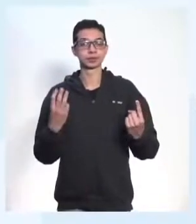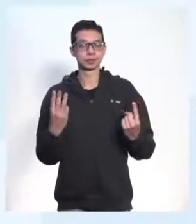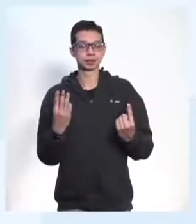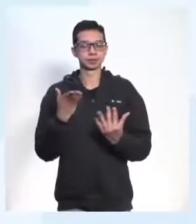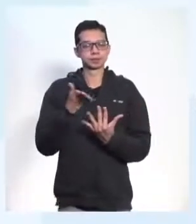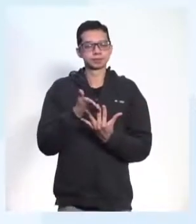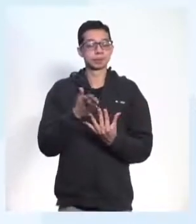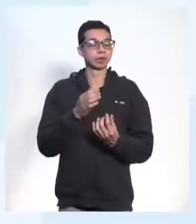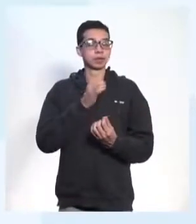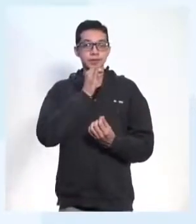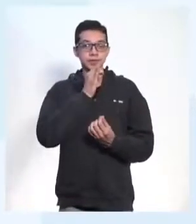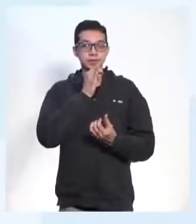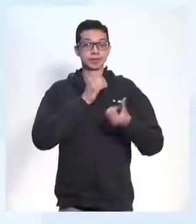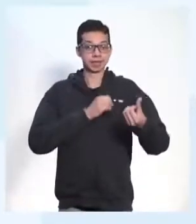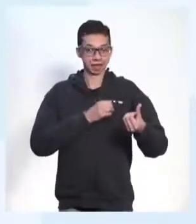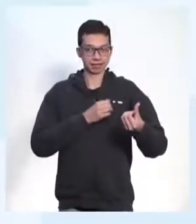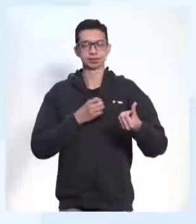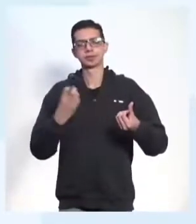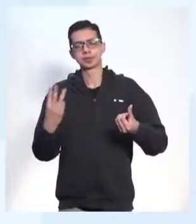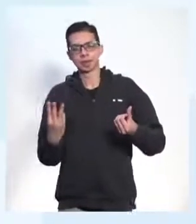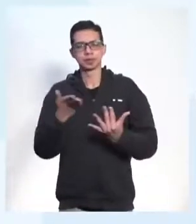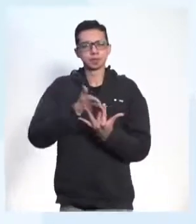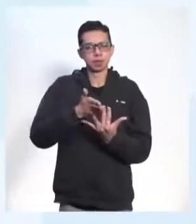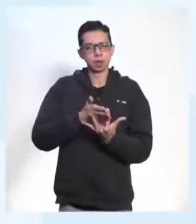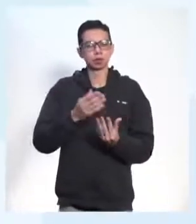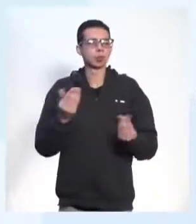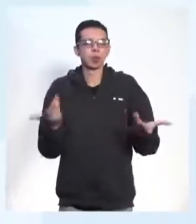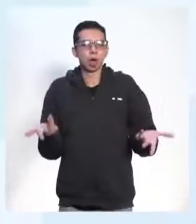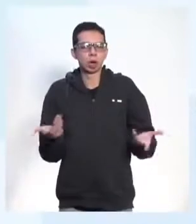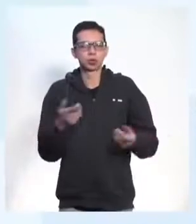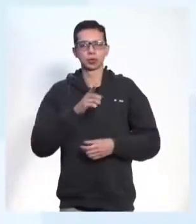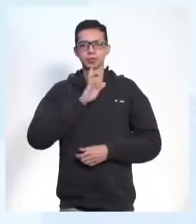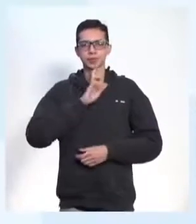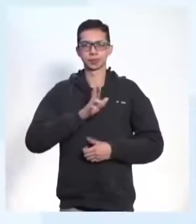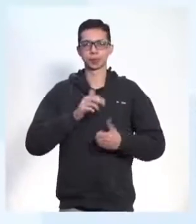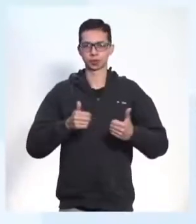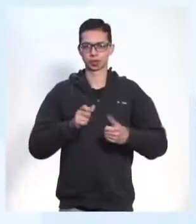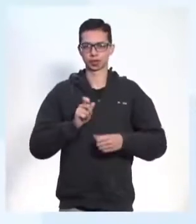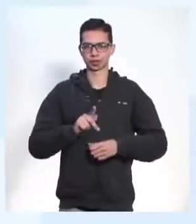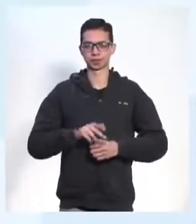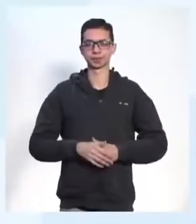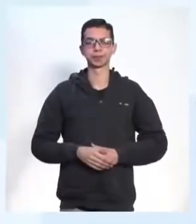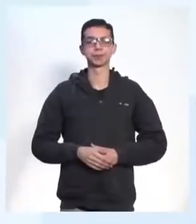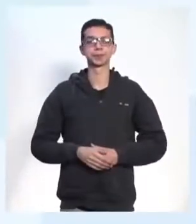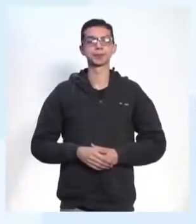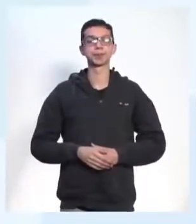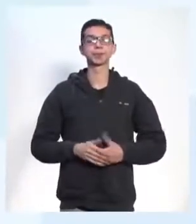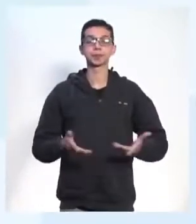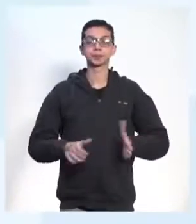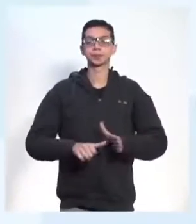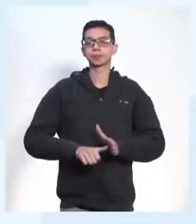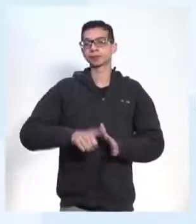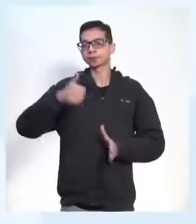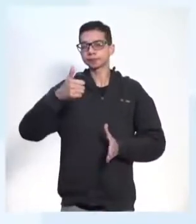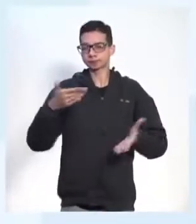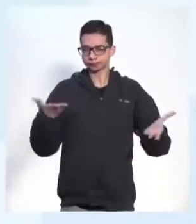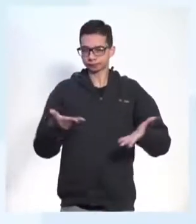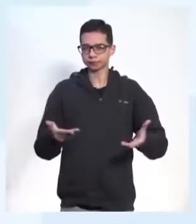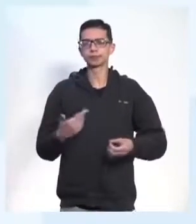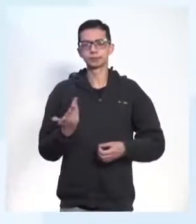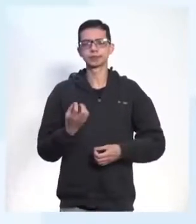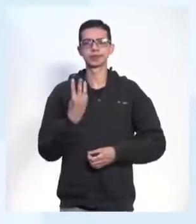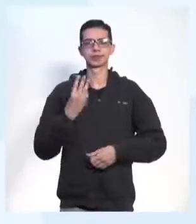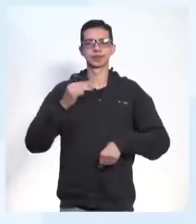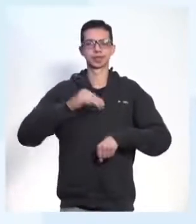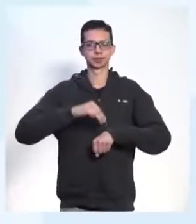aí coloquem no chat a quantidade, né, o valor, e aí vai ser a pontuação de vocês. Como é a primeira vez, né, vou dar 3 minutinhos para